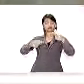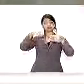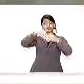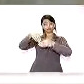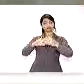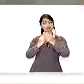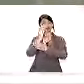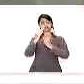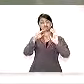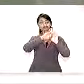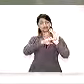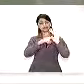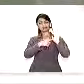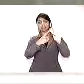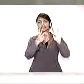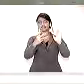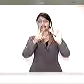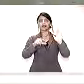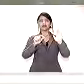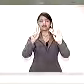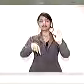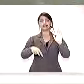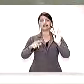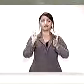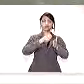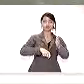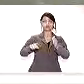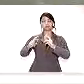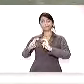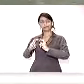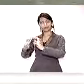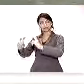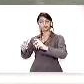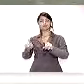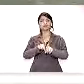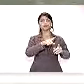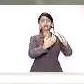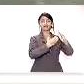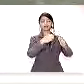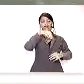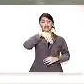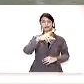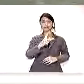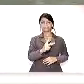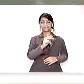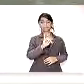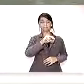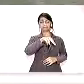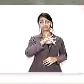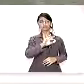item 13 da pauta trata--se de contrato firmado entre o metrô e o consórcio MP info